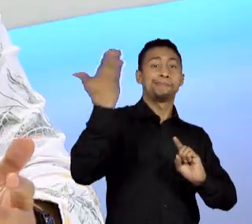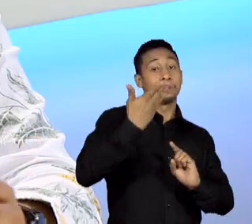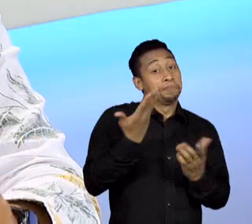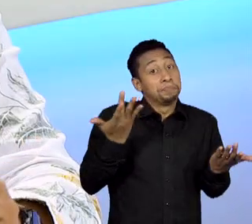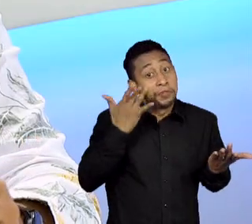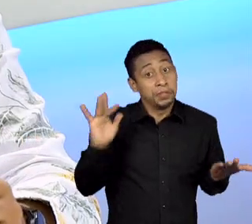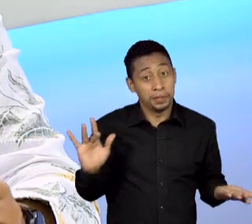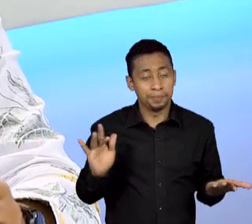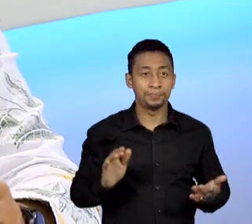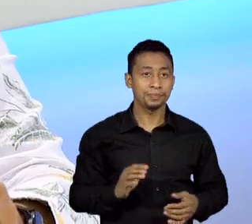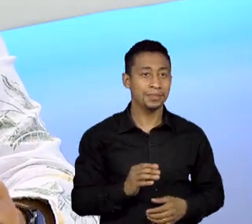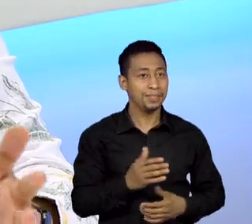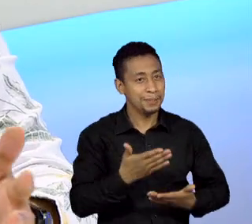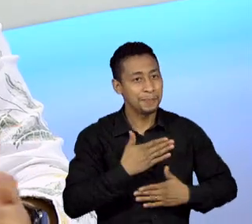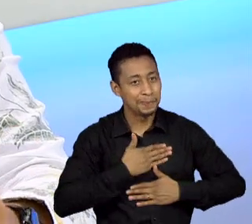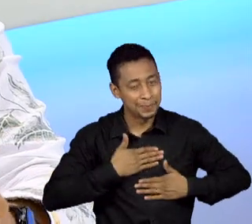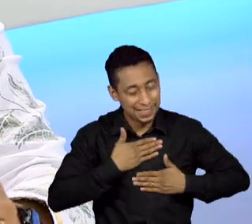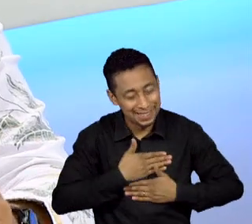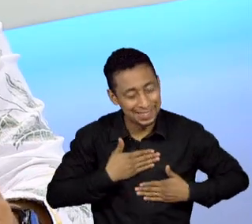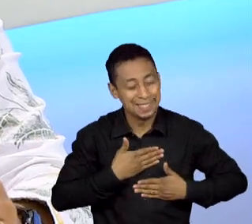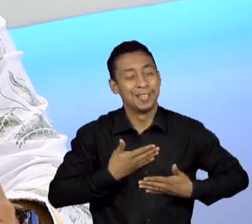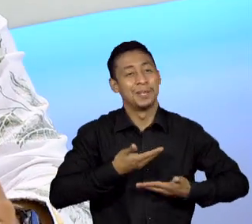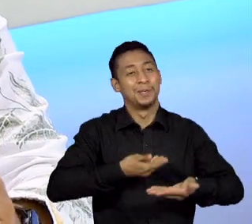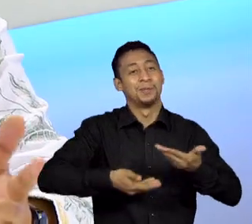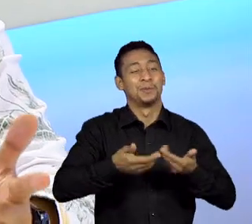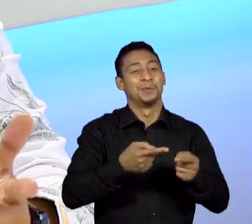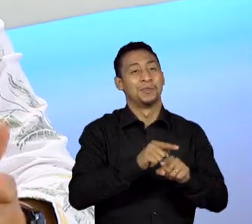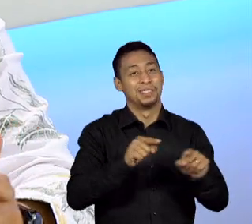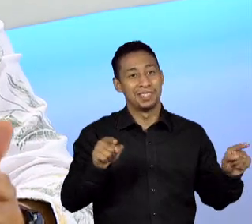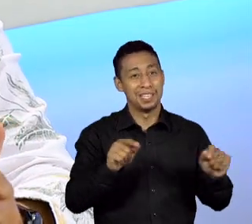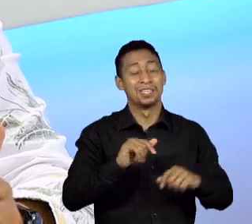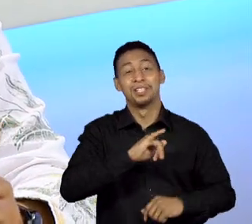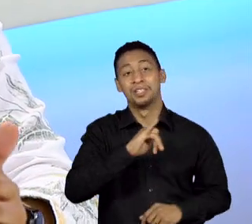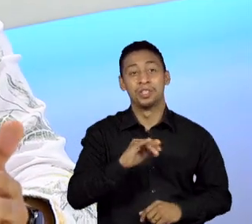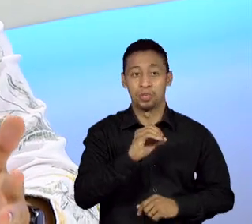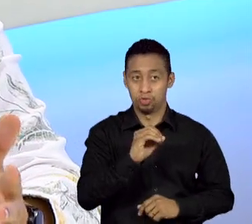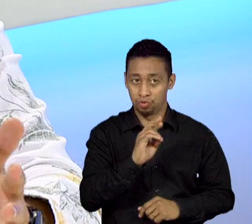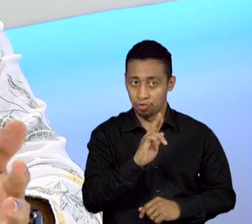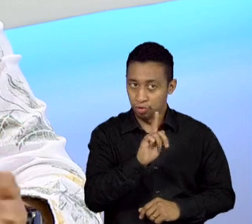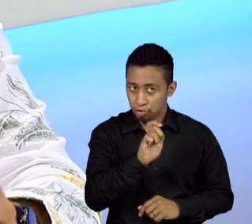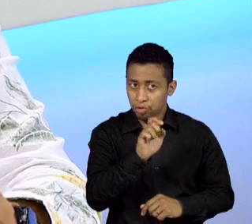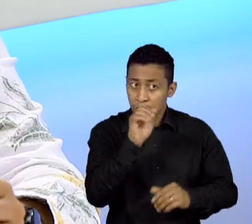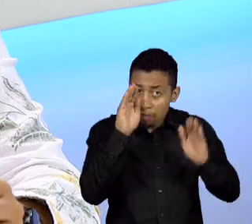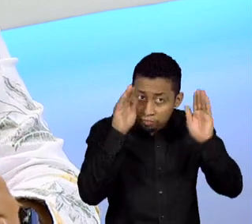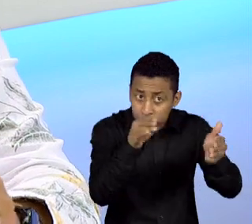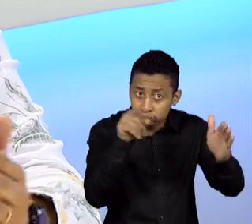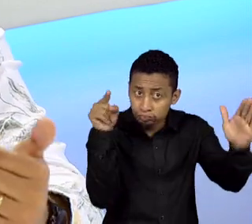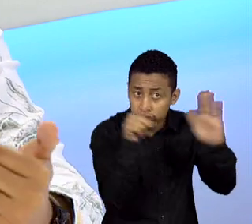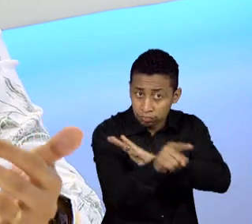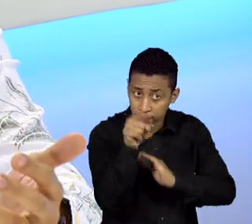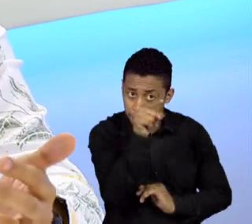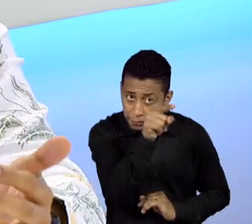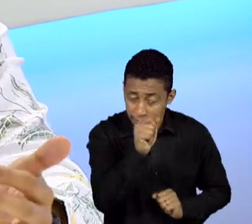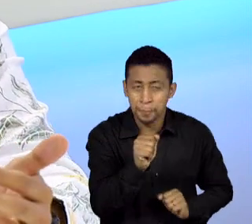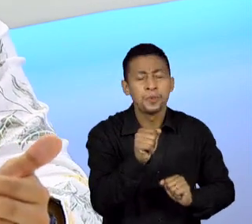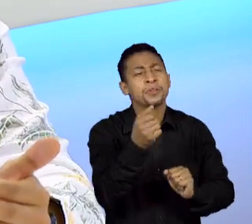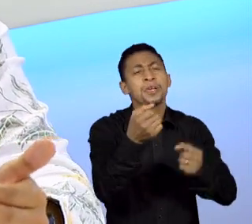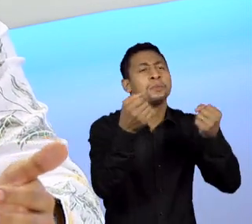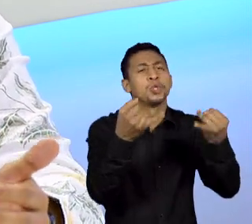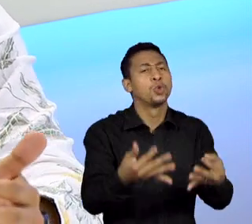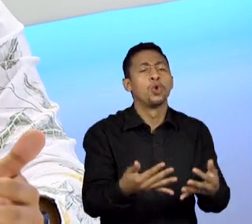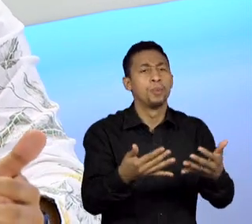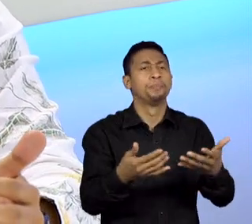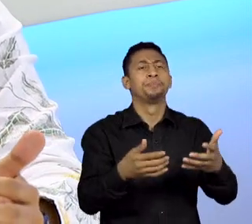imenso estar aqui com vocês. Ô, Jorge, eu quero perguntar isso especificamente para você. Você disse agora há pouco como escrever ficção